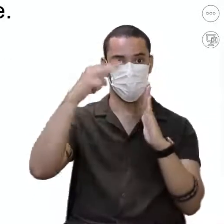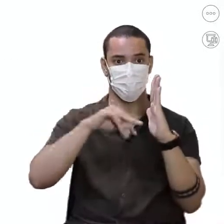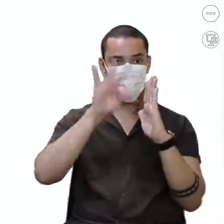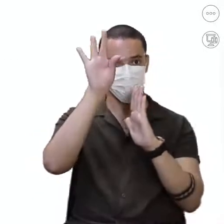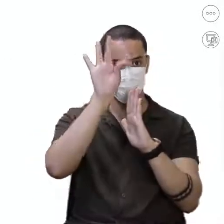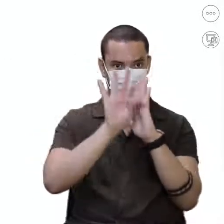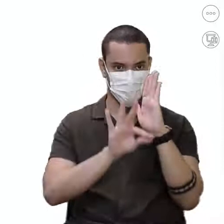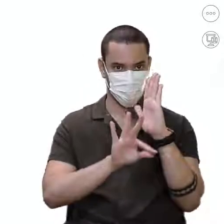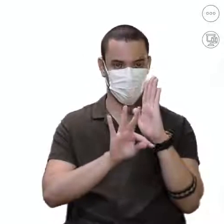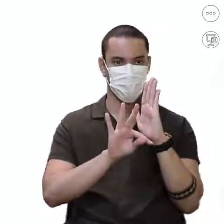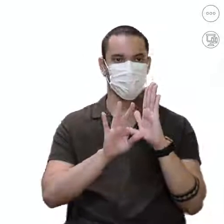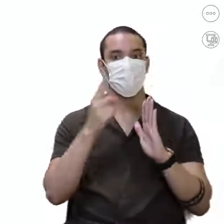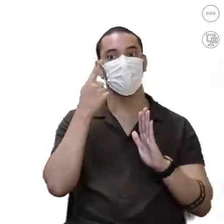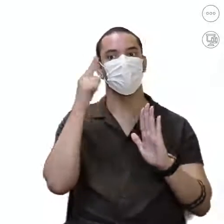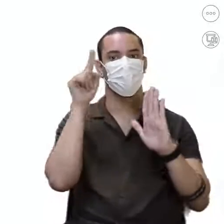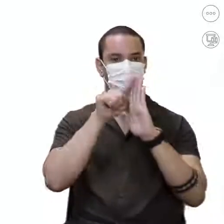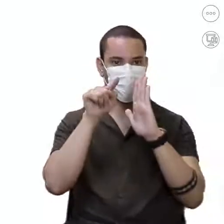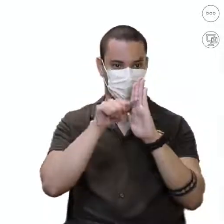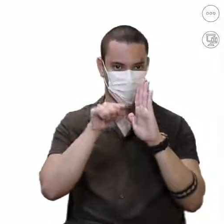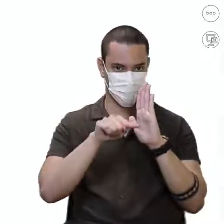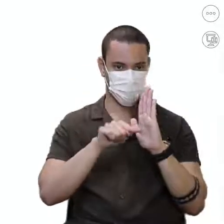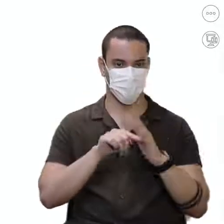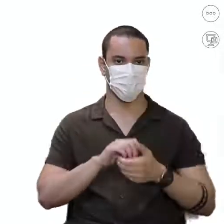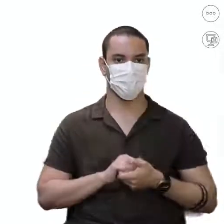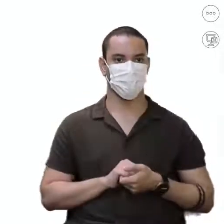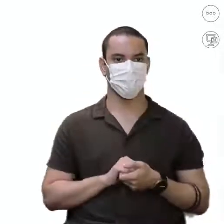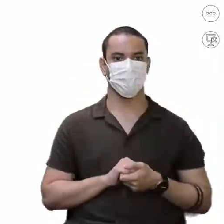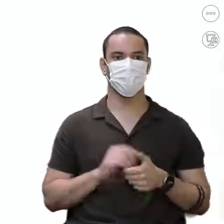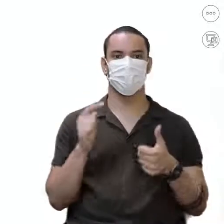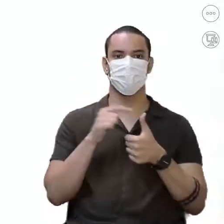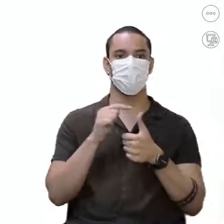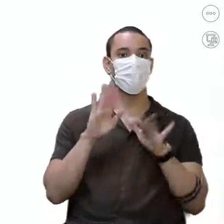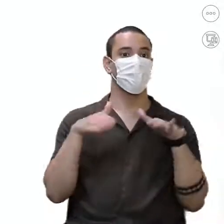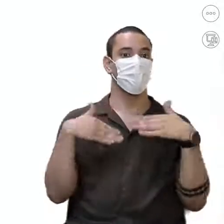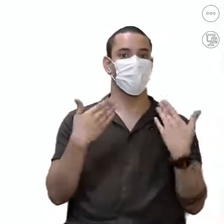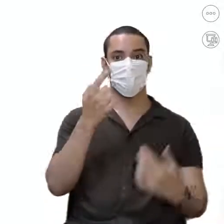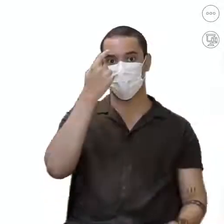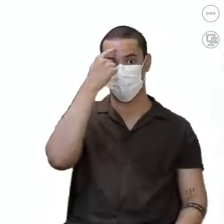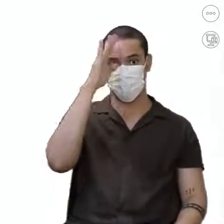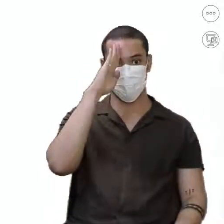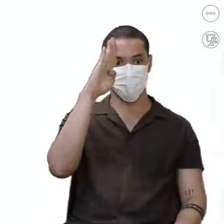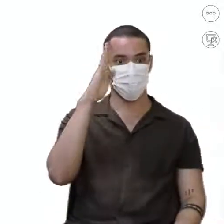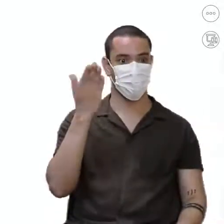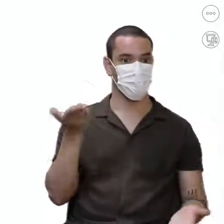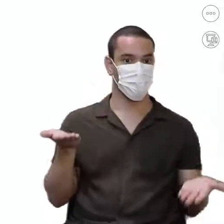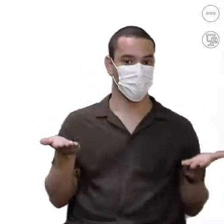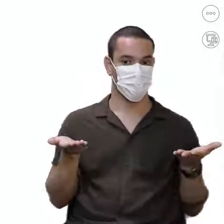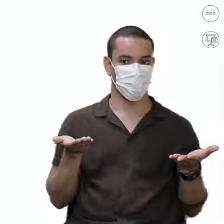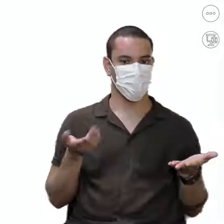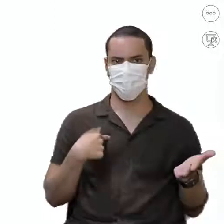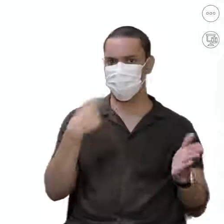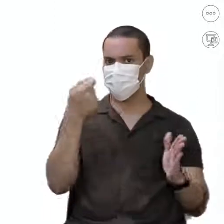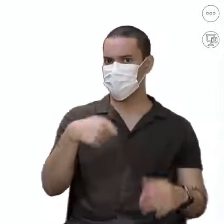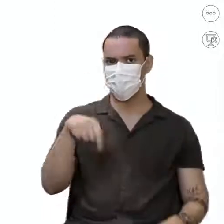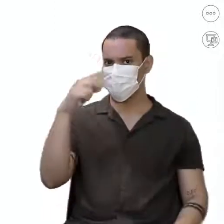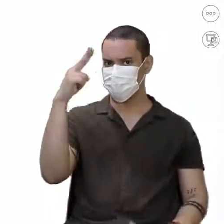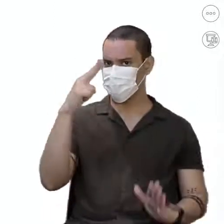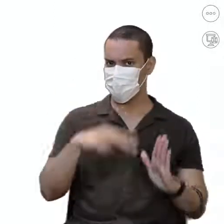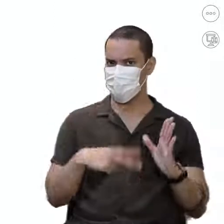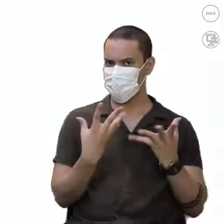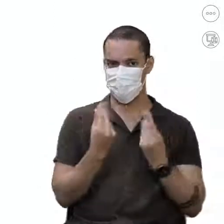lá para as perguntas sobre esse texto? Olha aí. Qual a ideia central do texto? Eu nem preciso ler muito